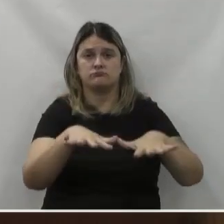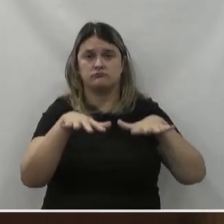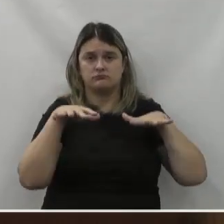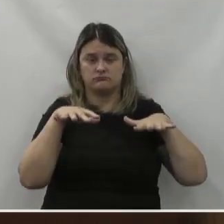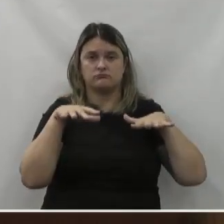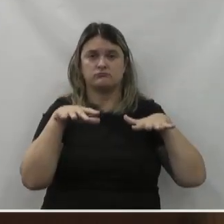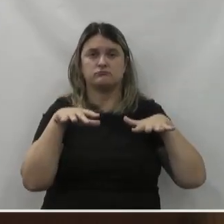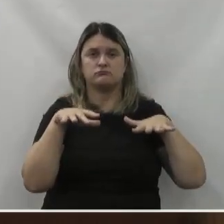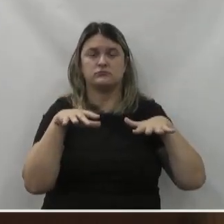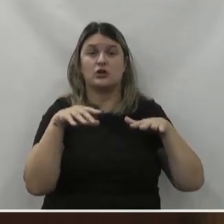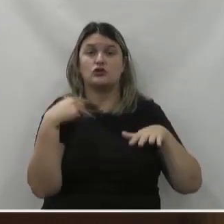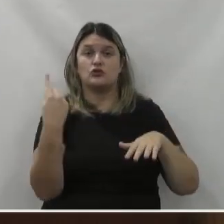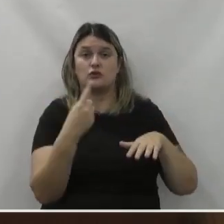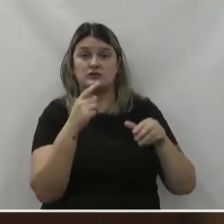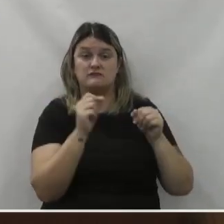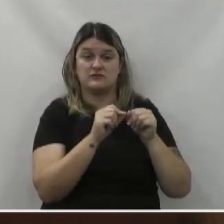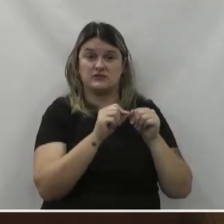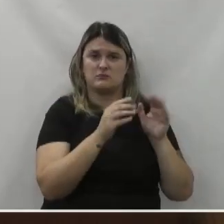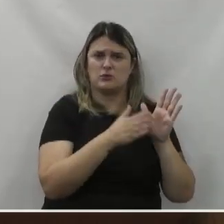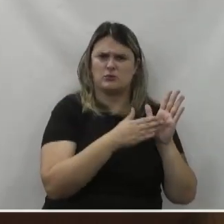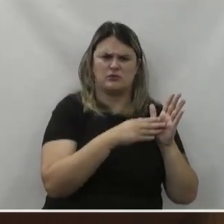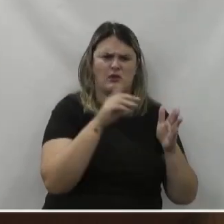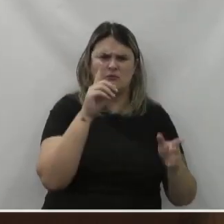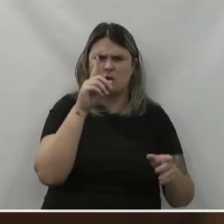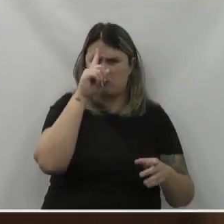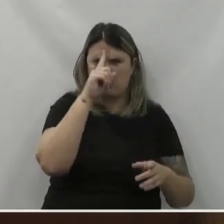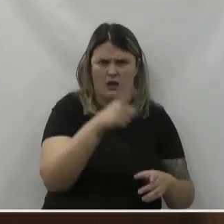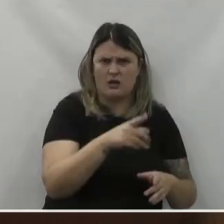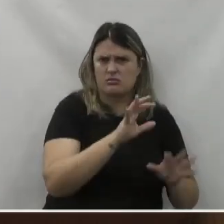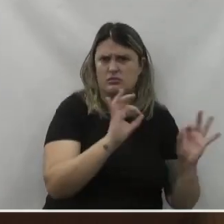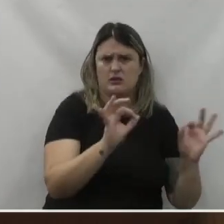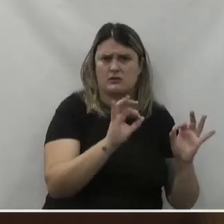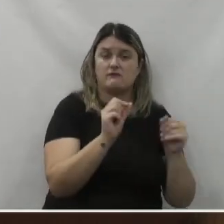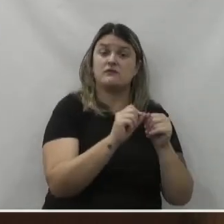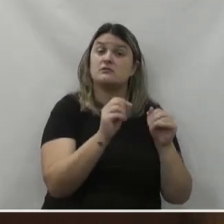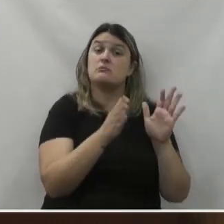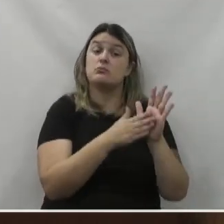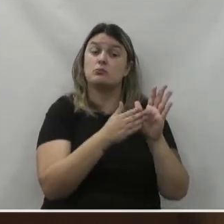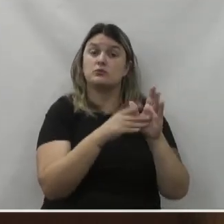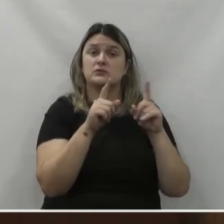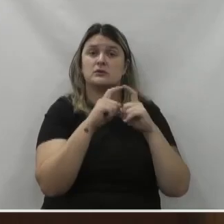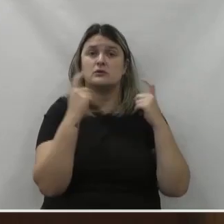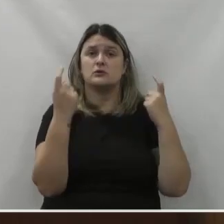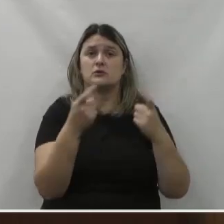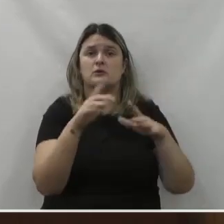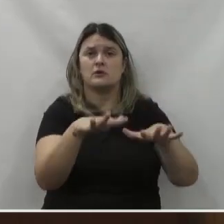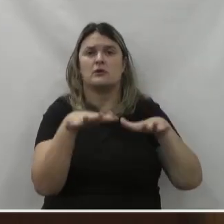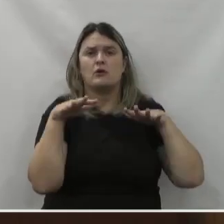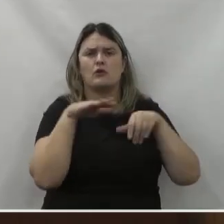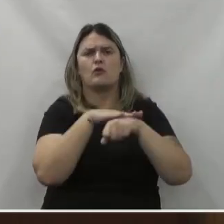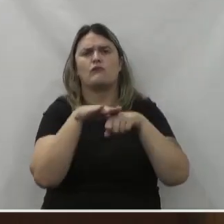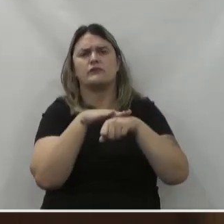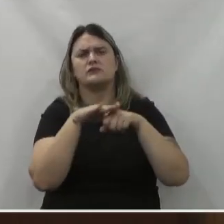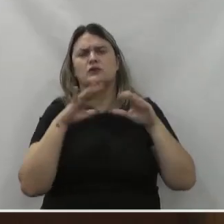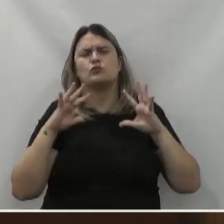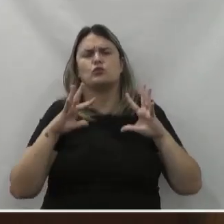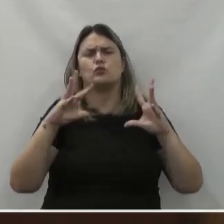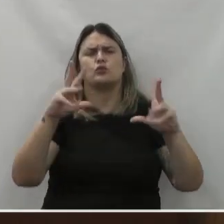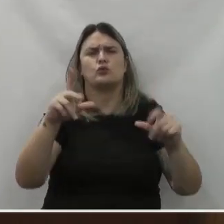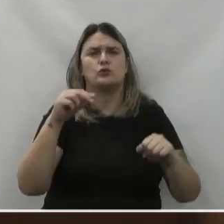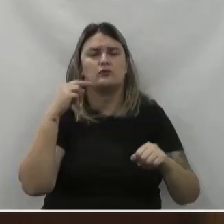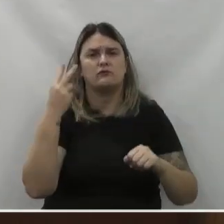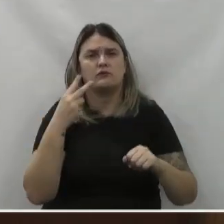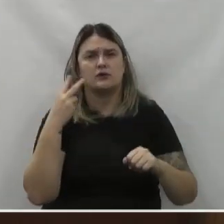gente propôs, né, a gente não impôs nada. A gente propôs essa audiência justamente para conversar com todos os vereadores, né, vereadora? Esteja